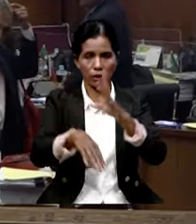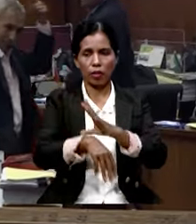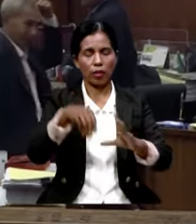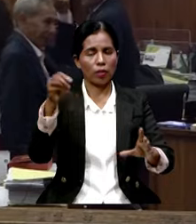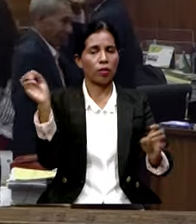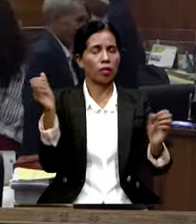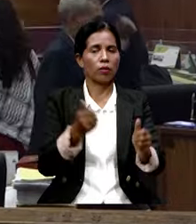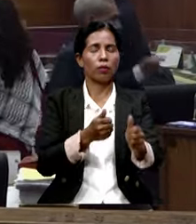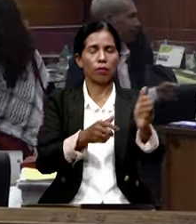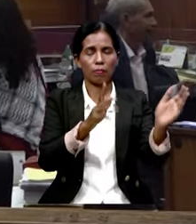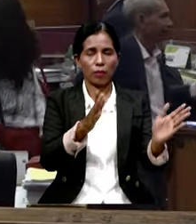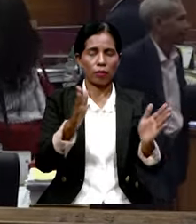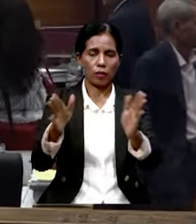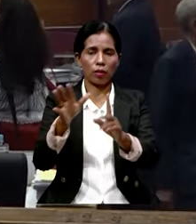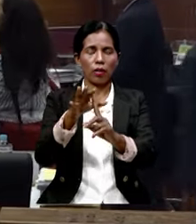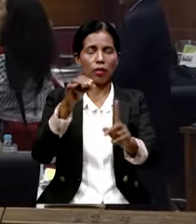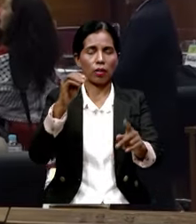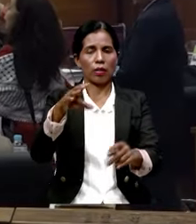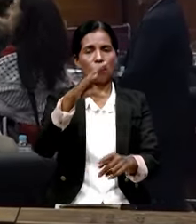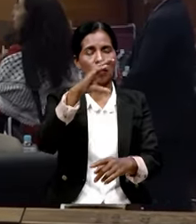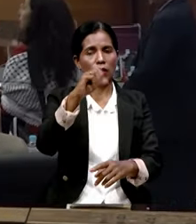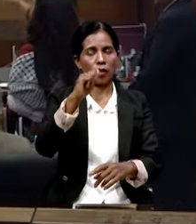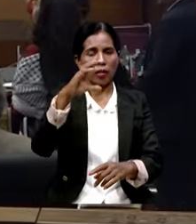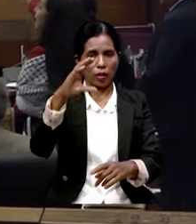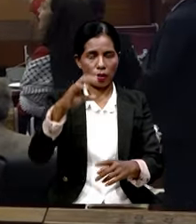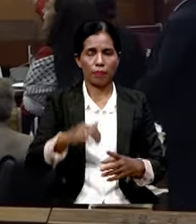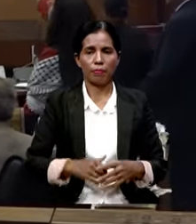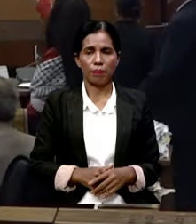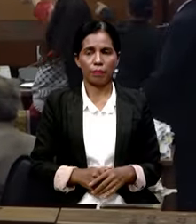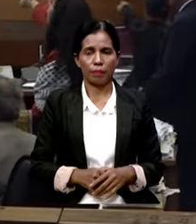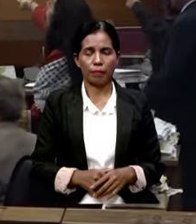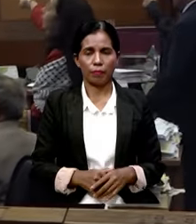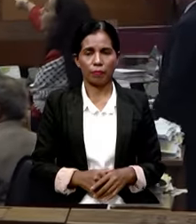processo de eleição para o comissário refere. Equipe Cobertura, GMN.